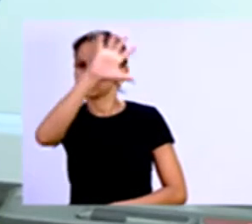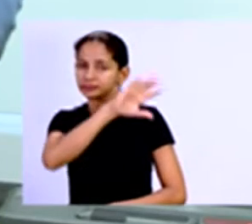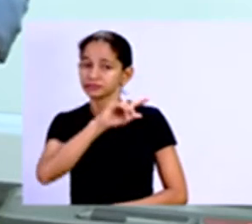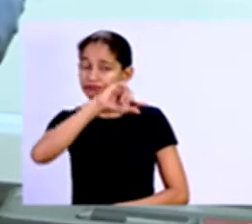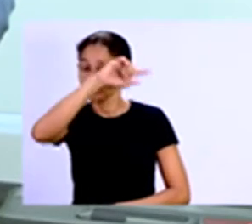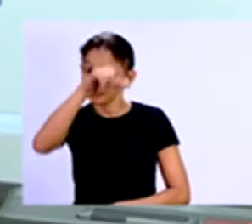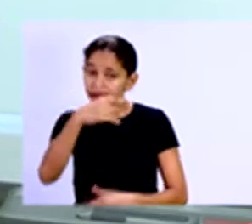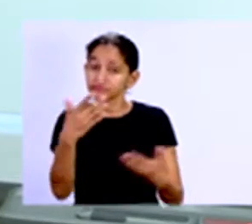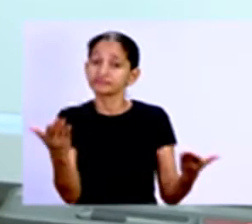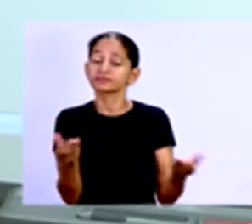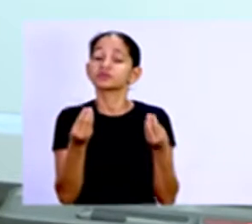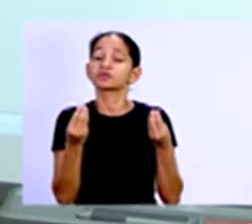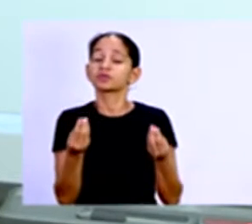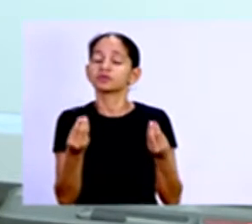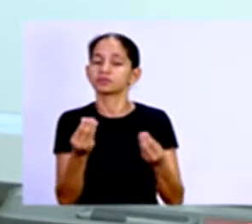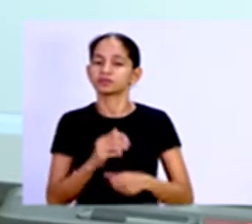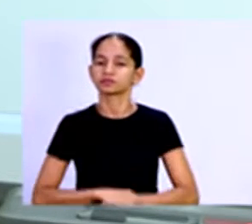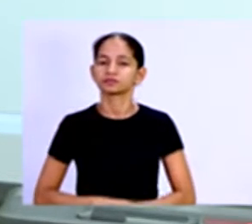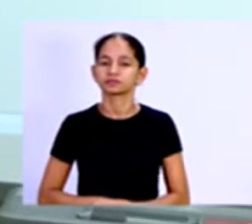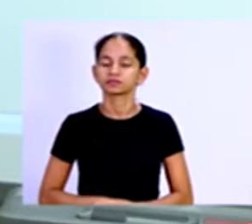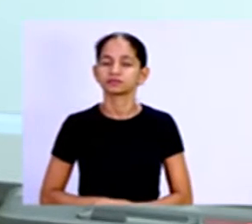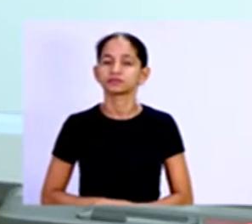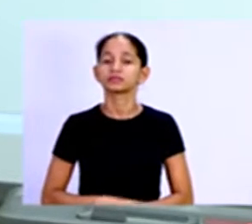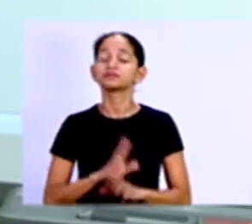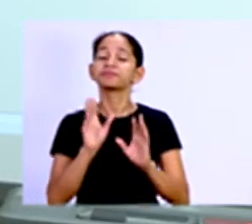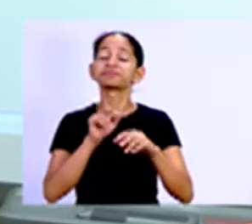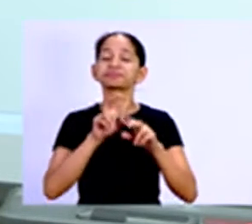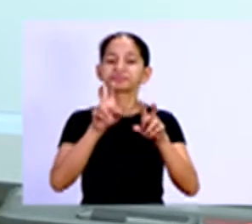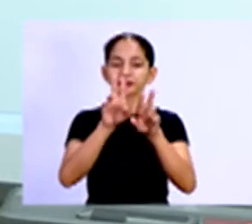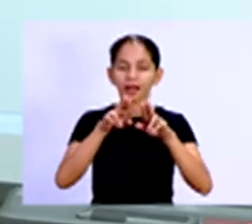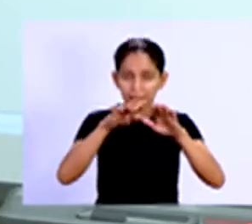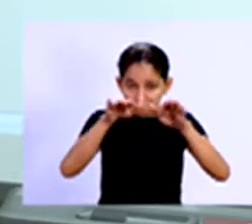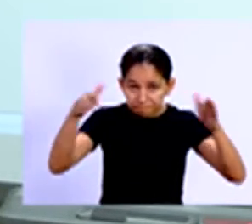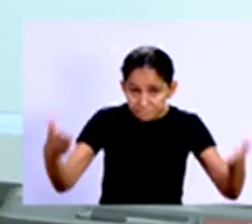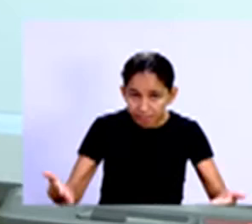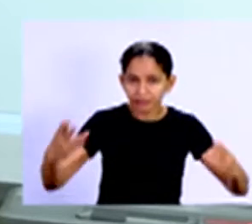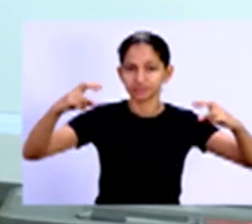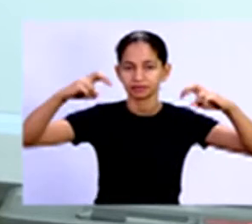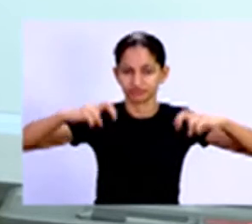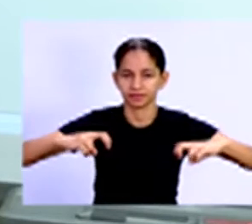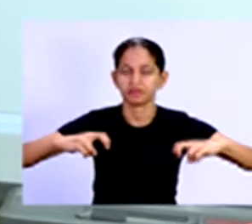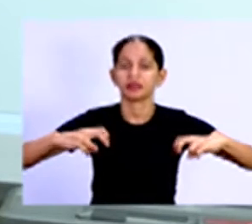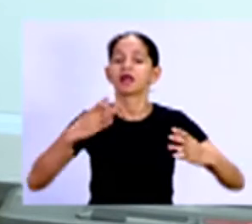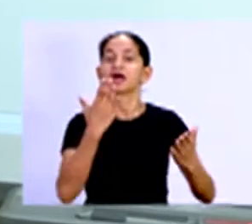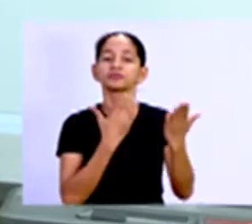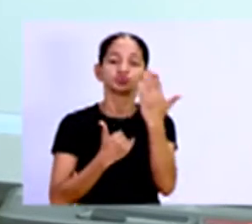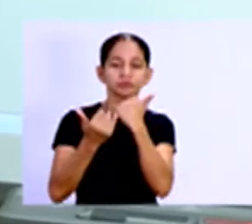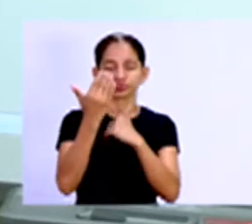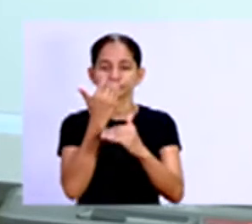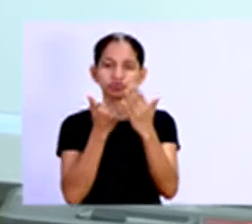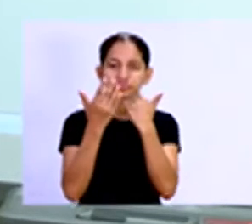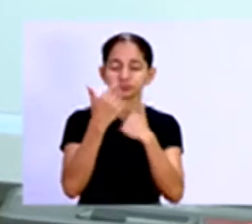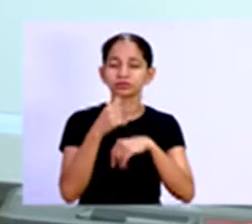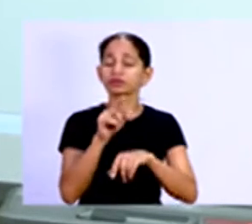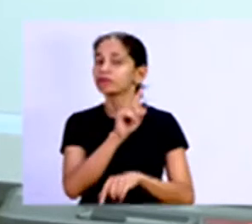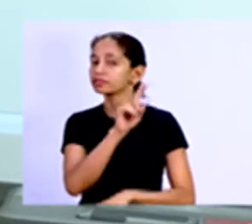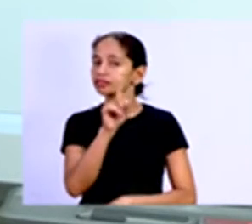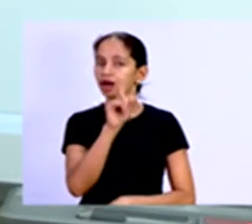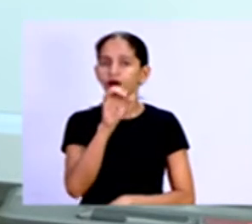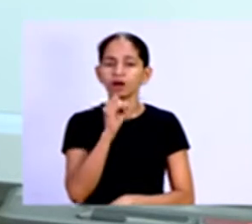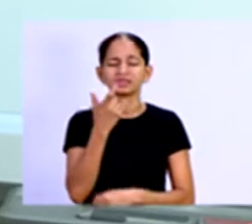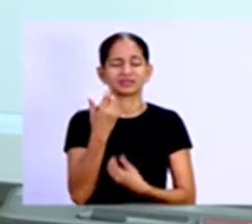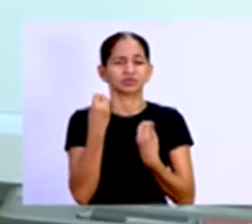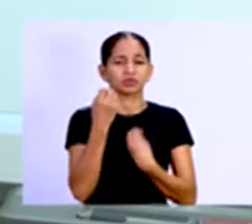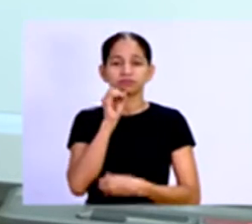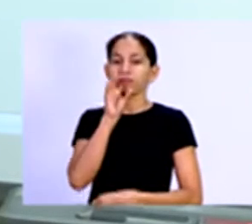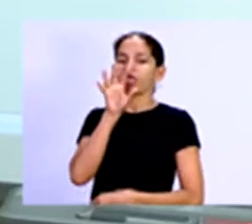esse repertório, a gente vai à mesa, senta-se, come, e aí nós não arrotamos a mesa, porque aqui seria uma